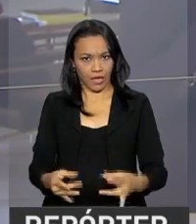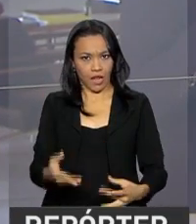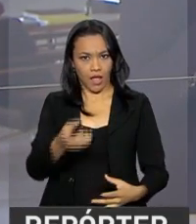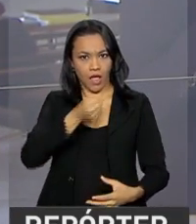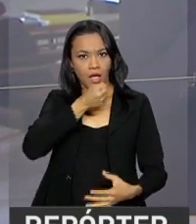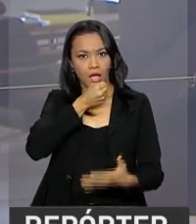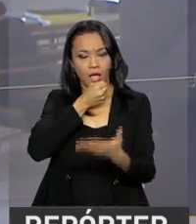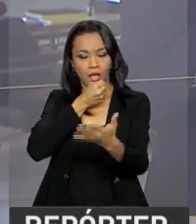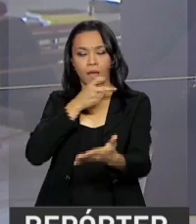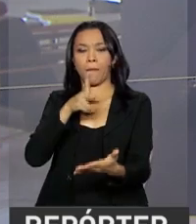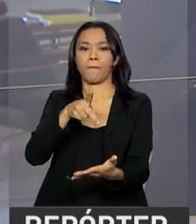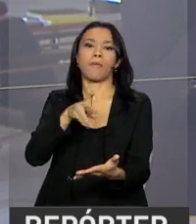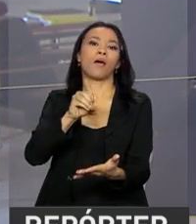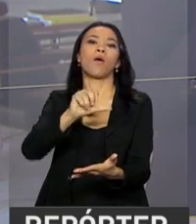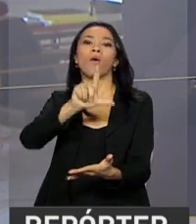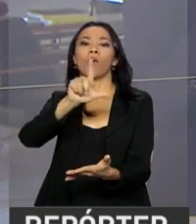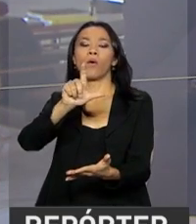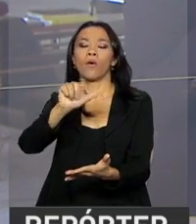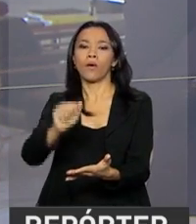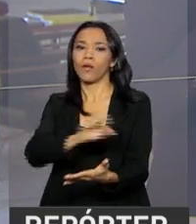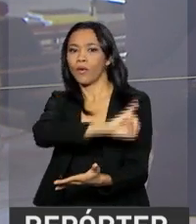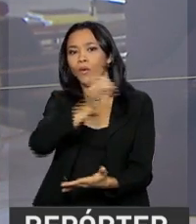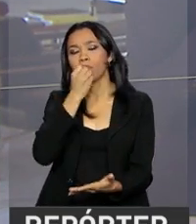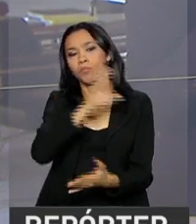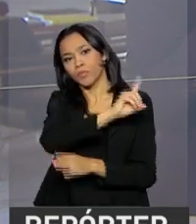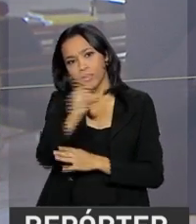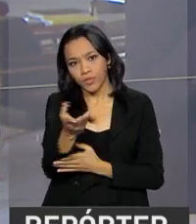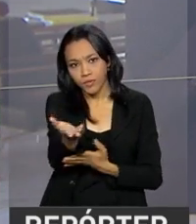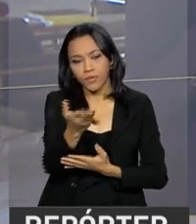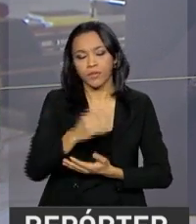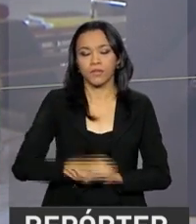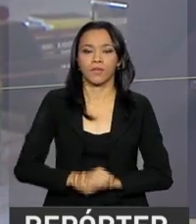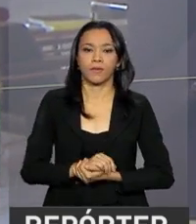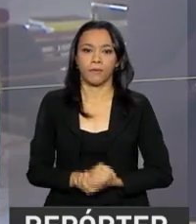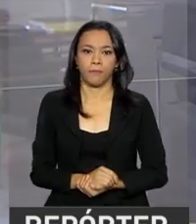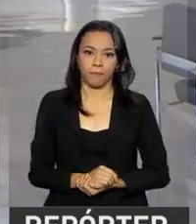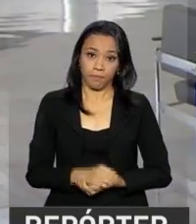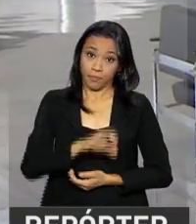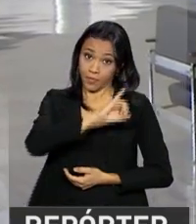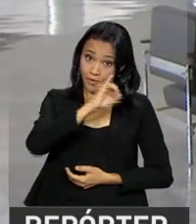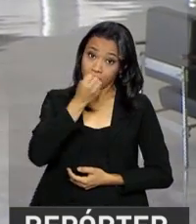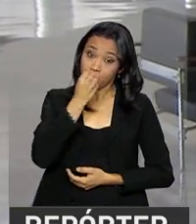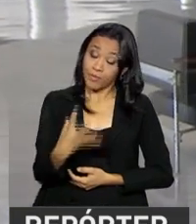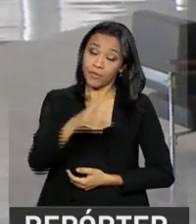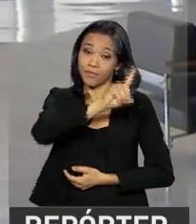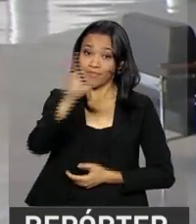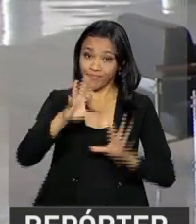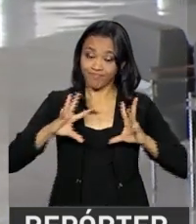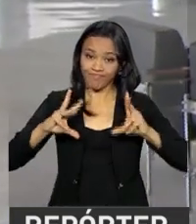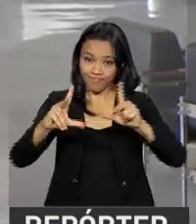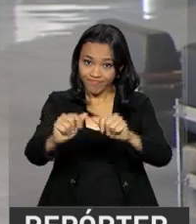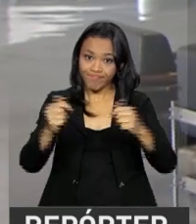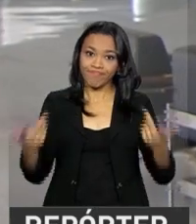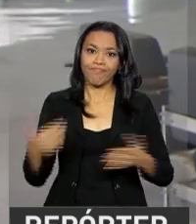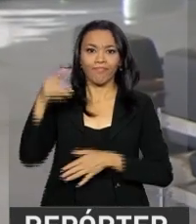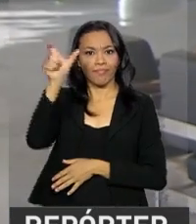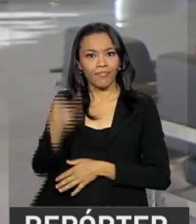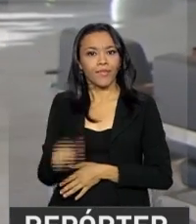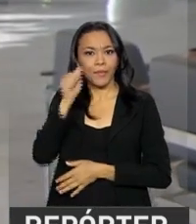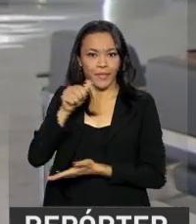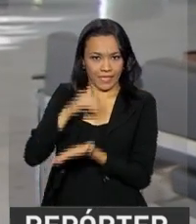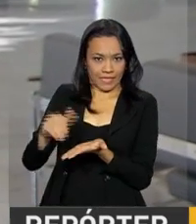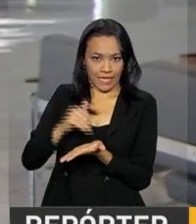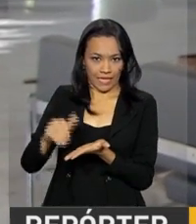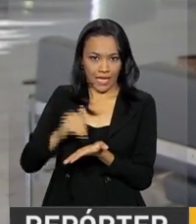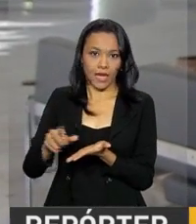gente direto do Palácio Planalto Oi Paula Bom dia Oi Leandro bom dia para você bom dia a todos a secretária do Tesouro Ela